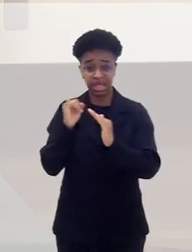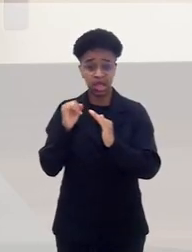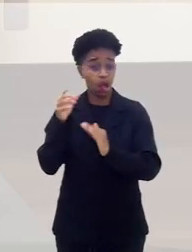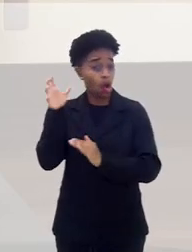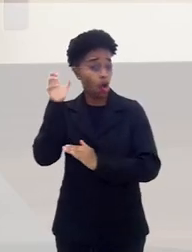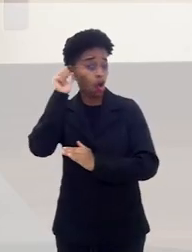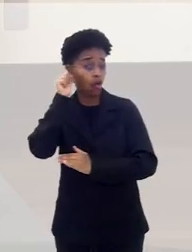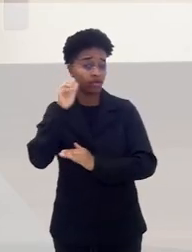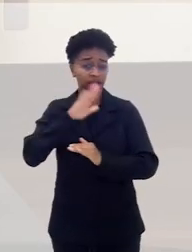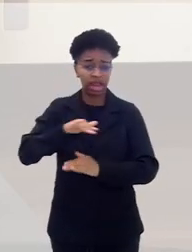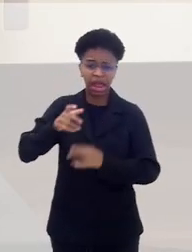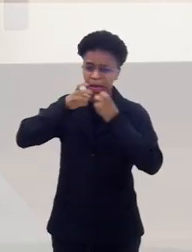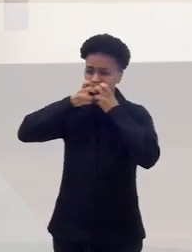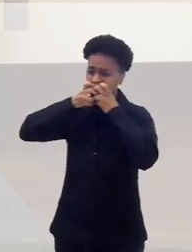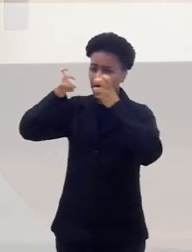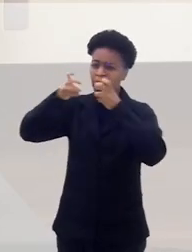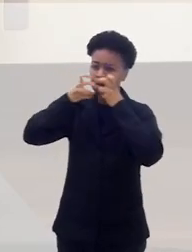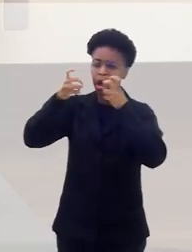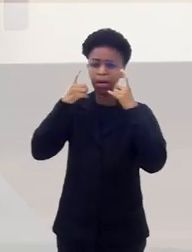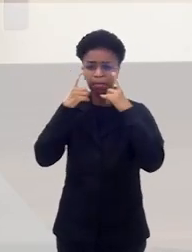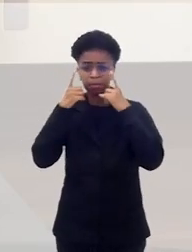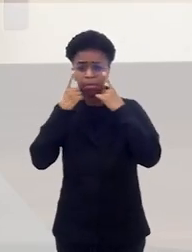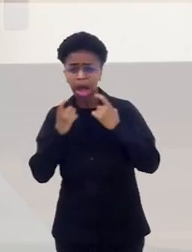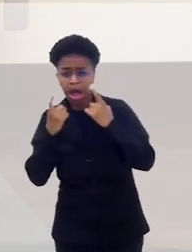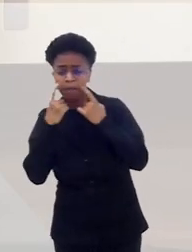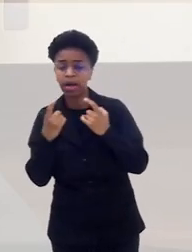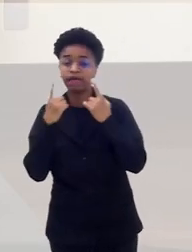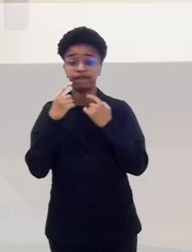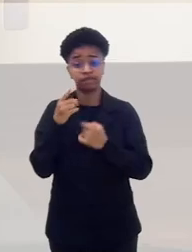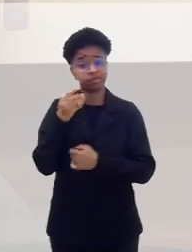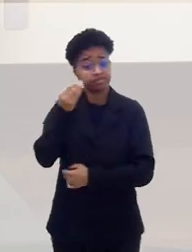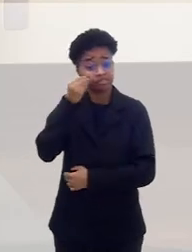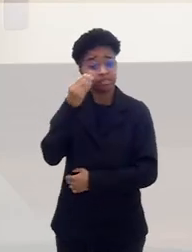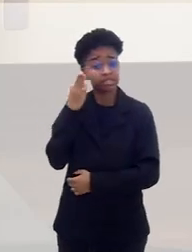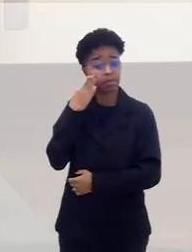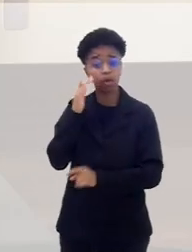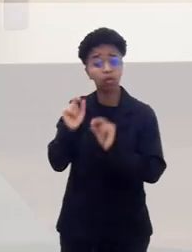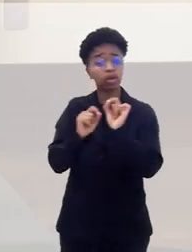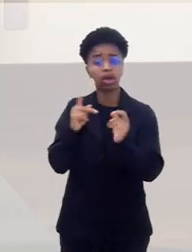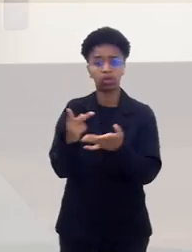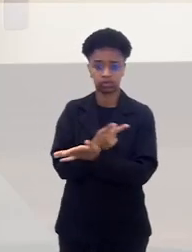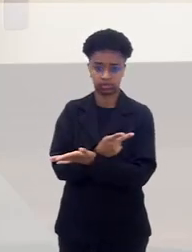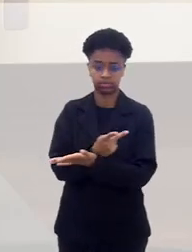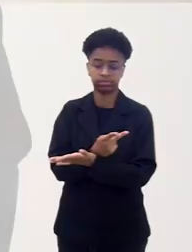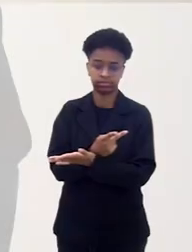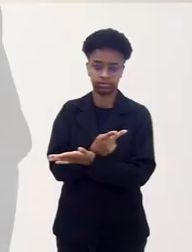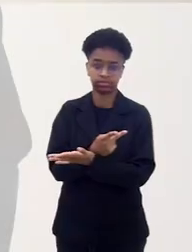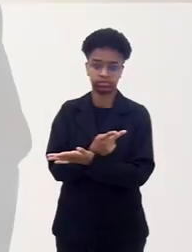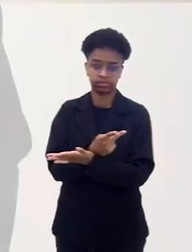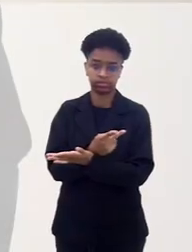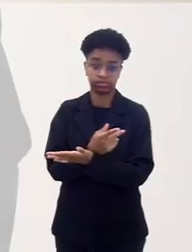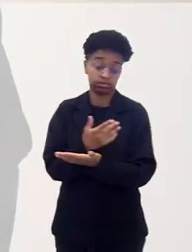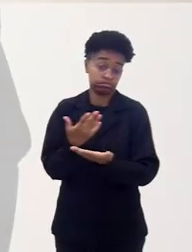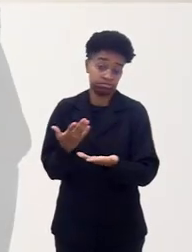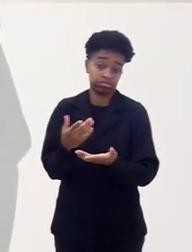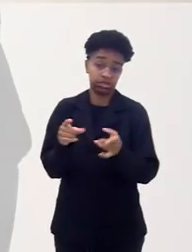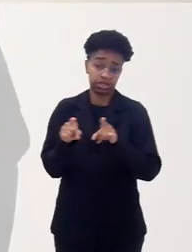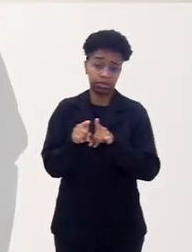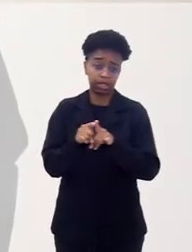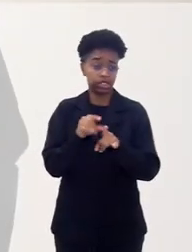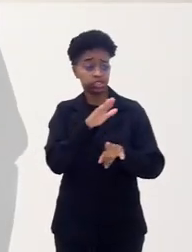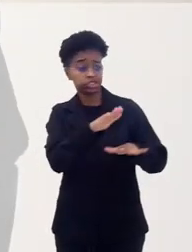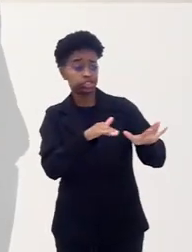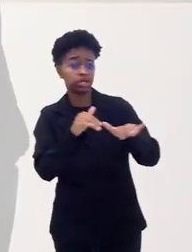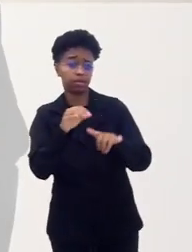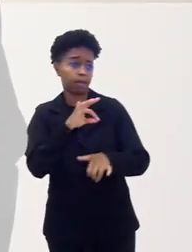criança chorar inadvertidamente ela vai procurar saber o que que está acontecendo com essa criança vai chamar a atenção